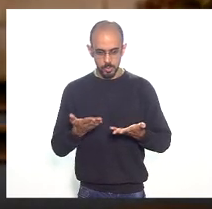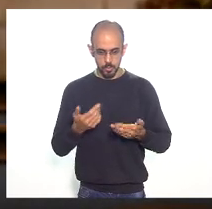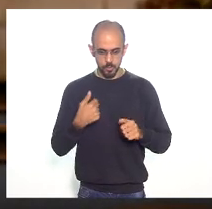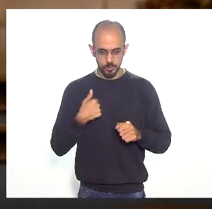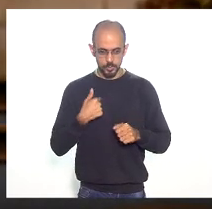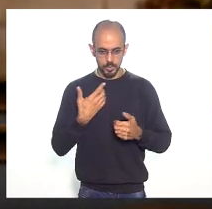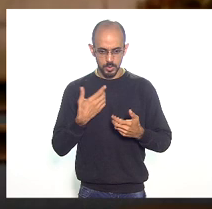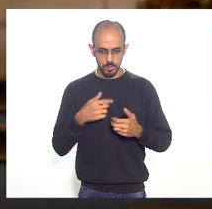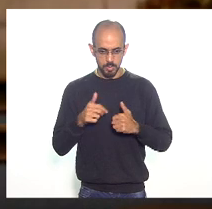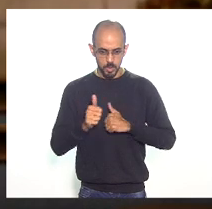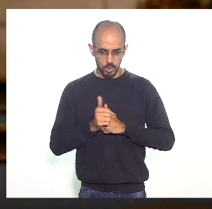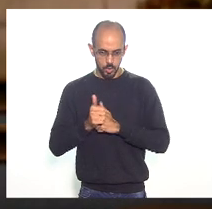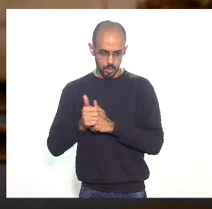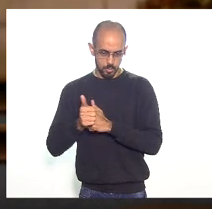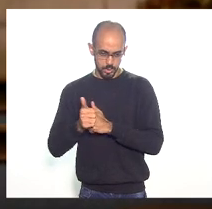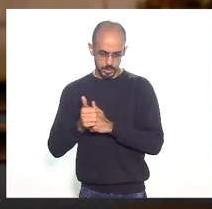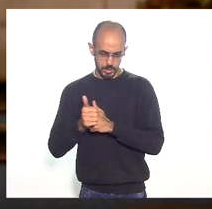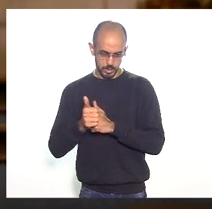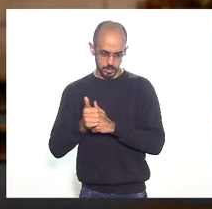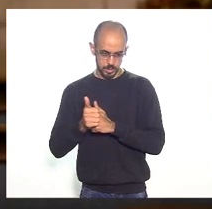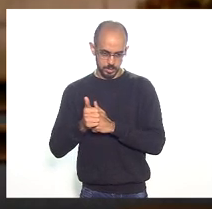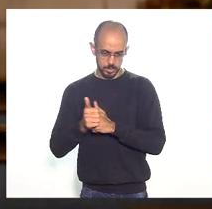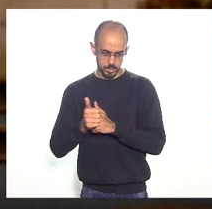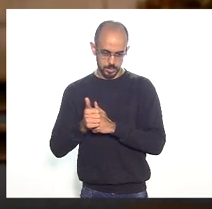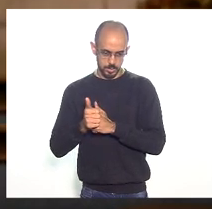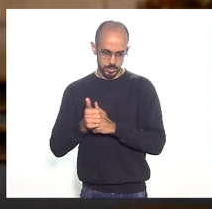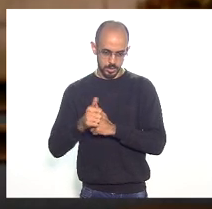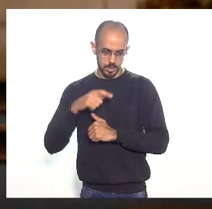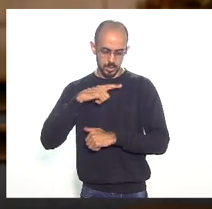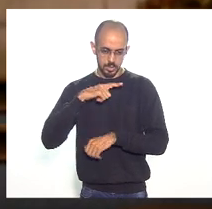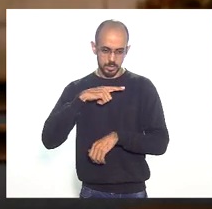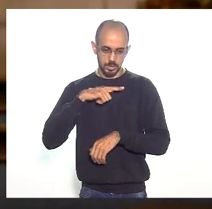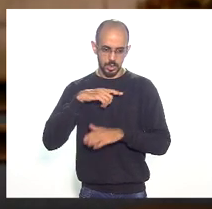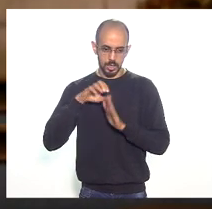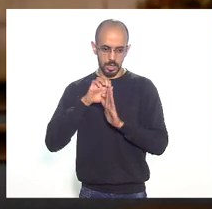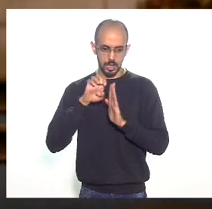Pelo que eu acompanhei aqui, sobraram as emendas